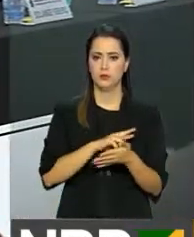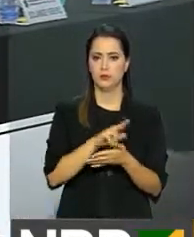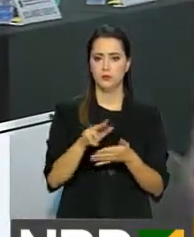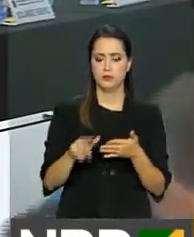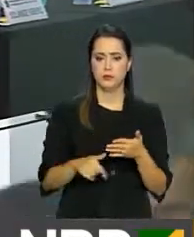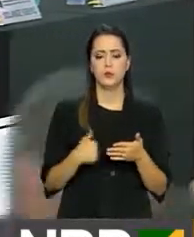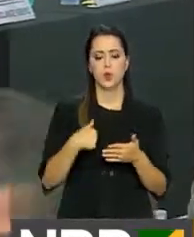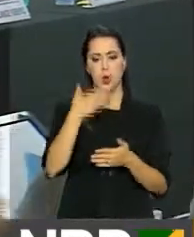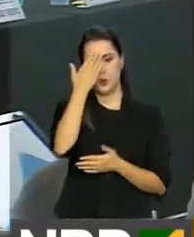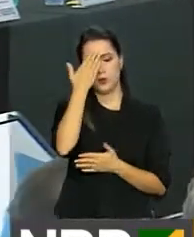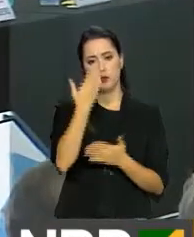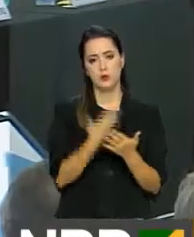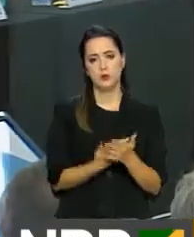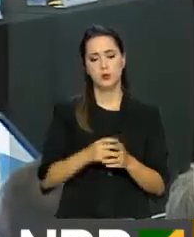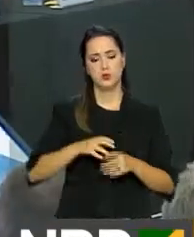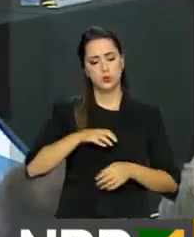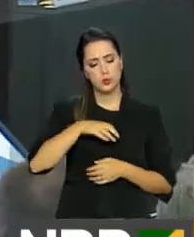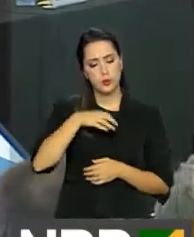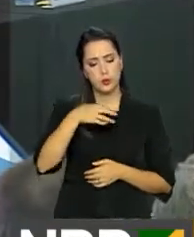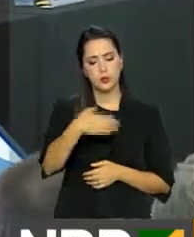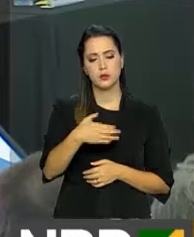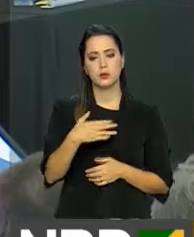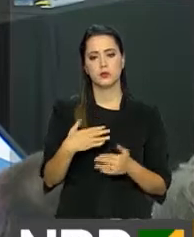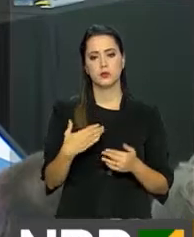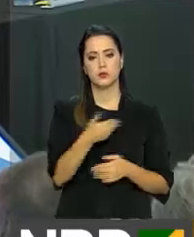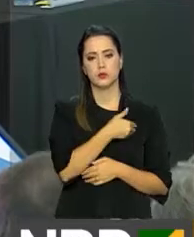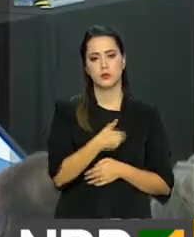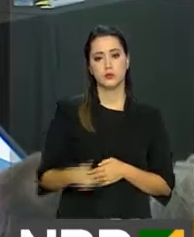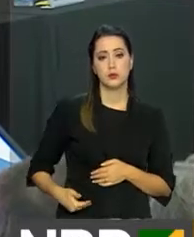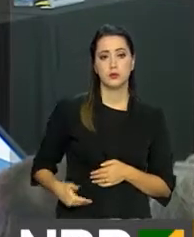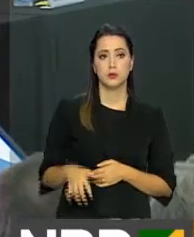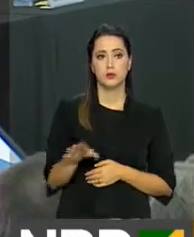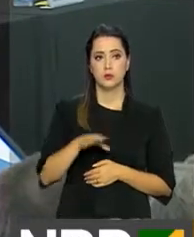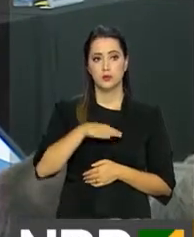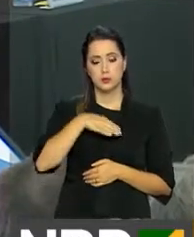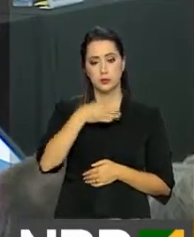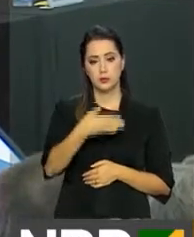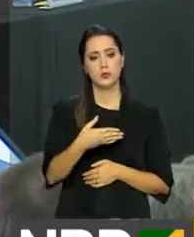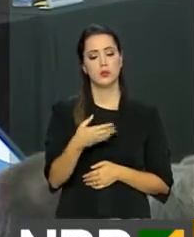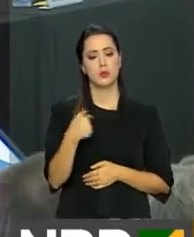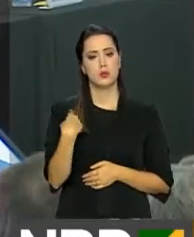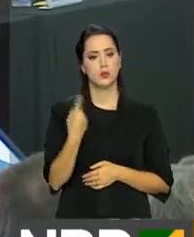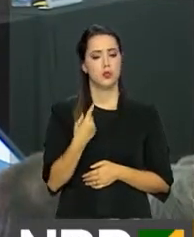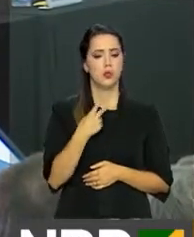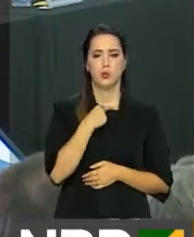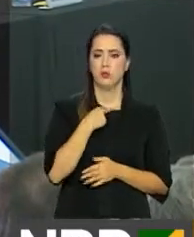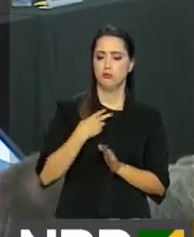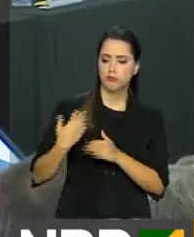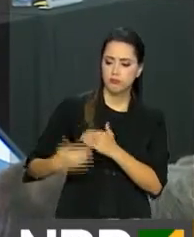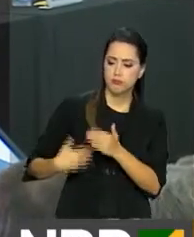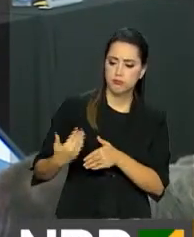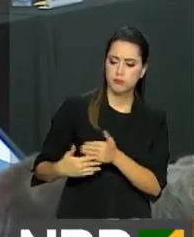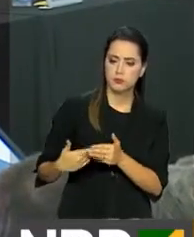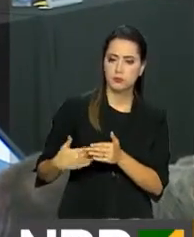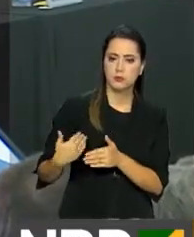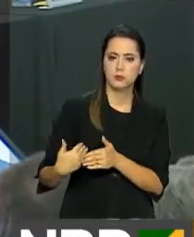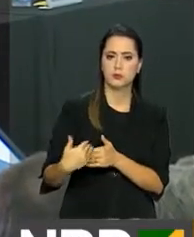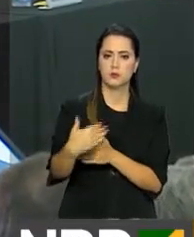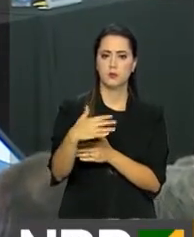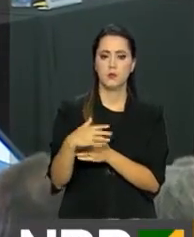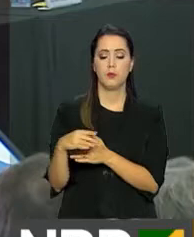caiu de muita coragem governativo gestos que não foram levados adiante é